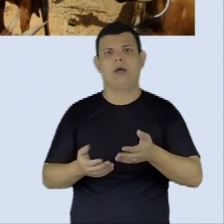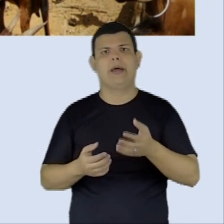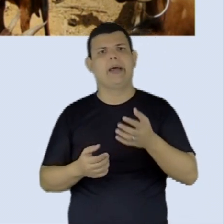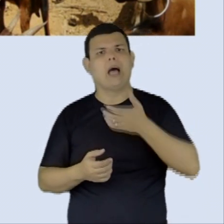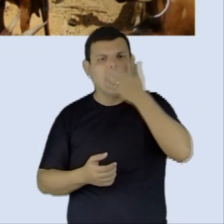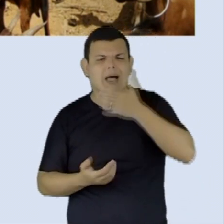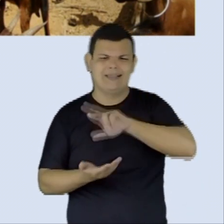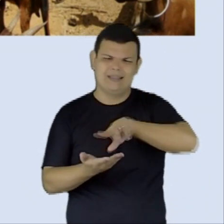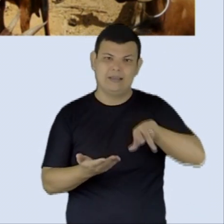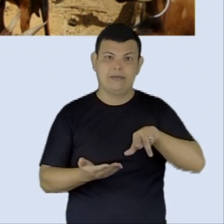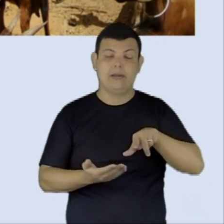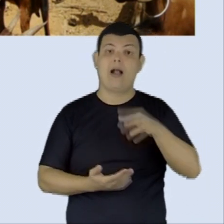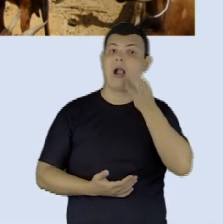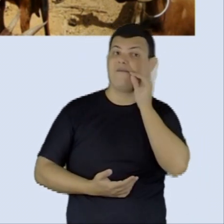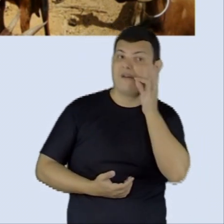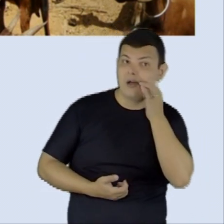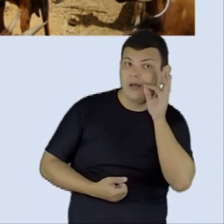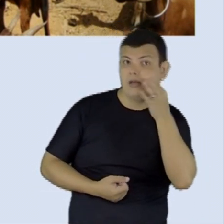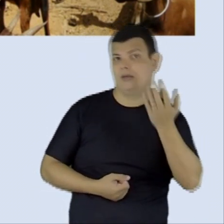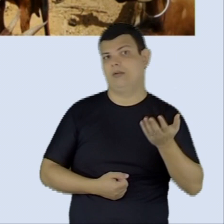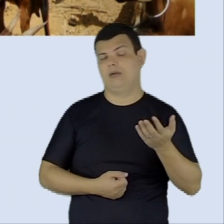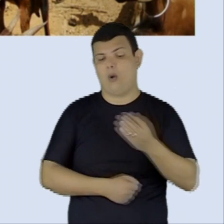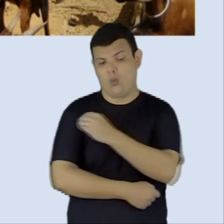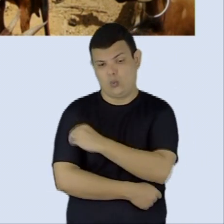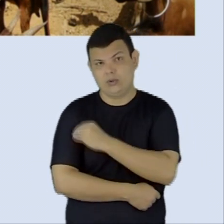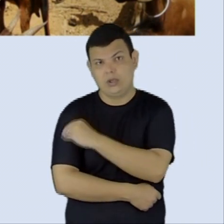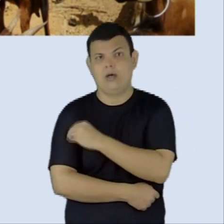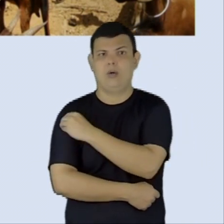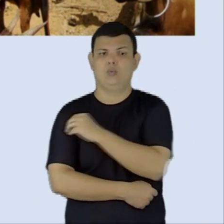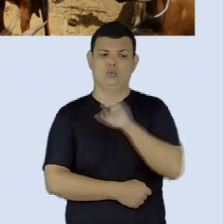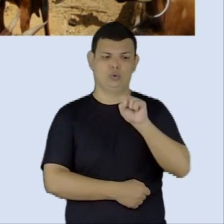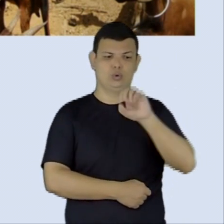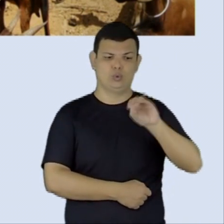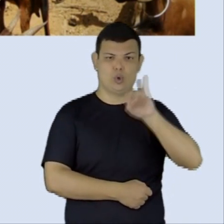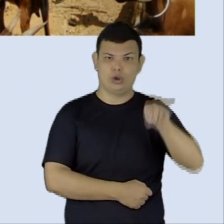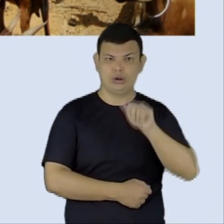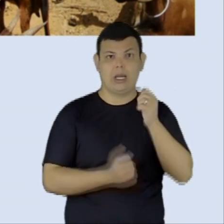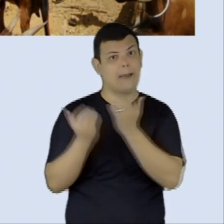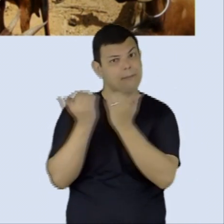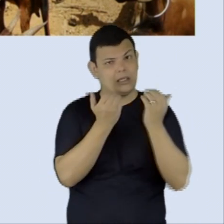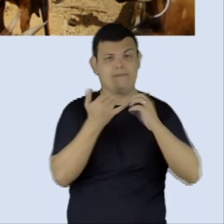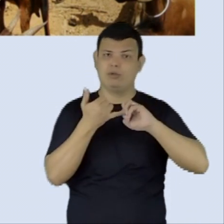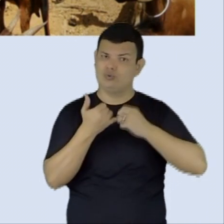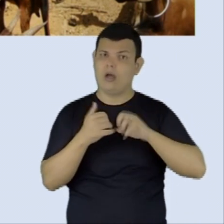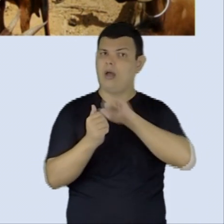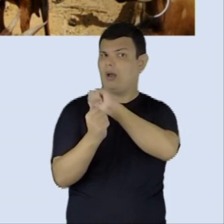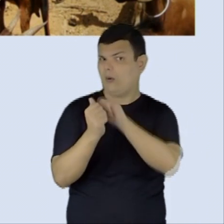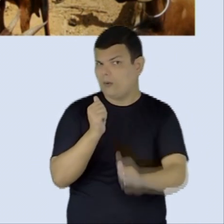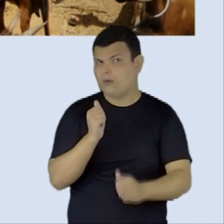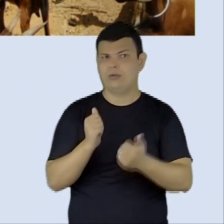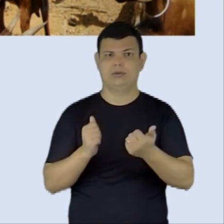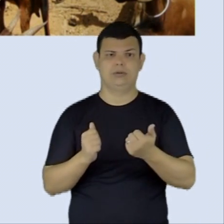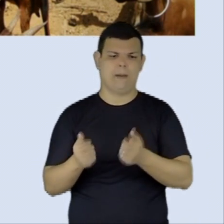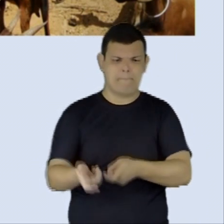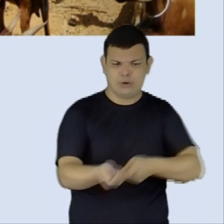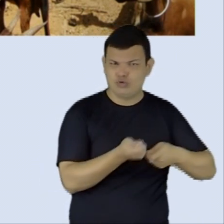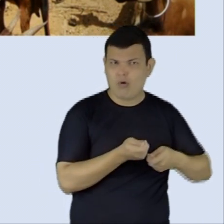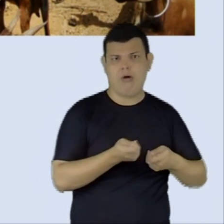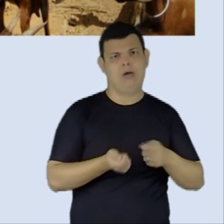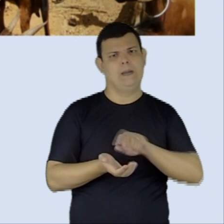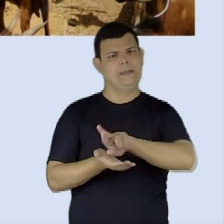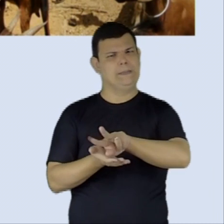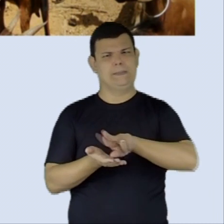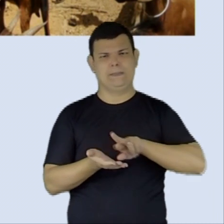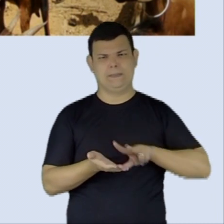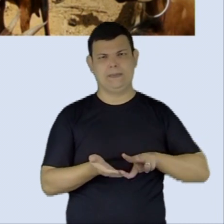frutas, café, algodão, soja, milho, feijão, arroz, mandioca e agricultura